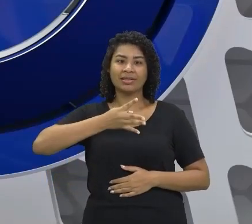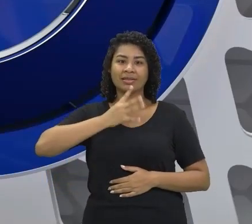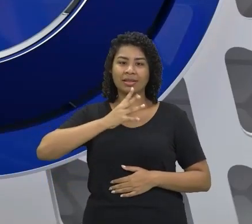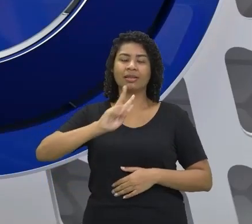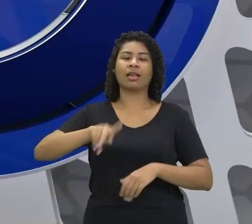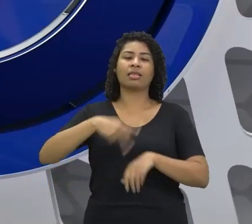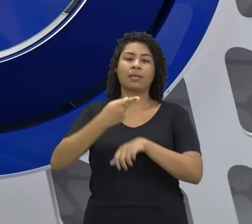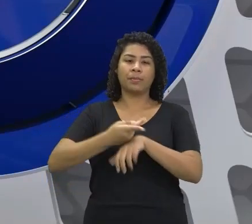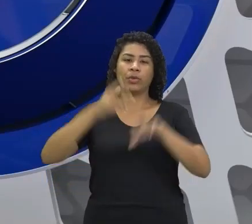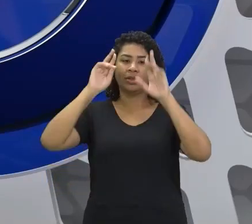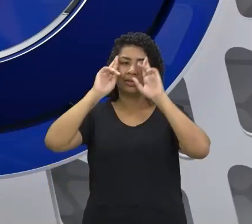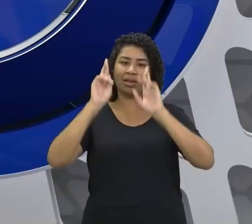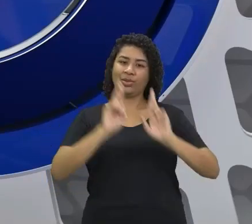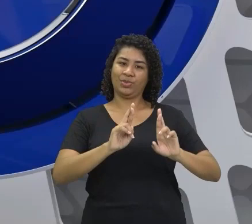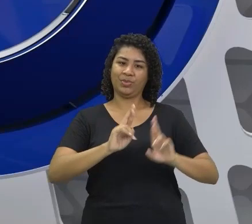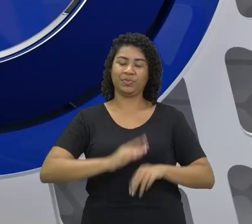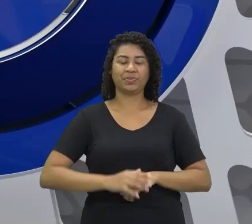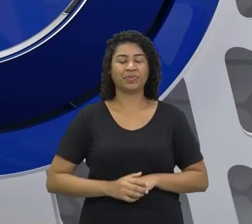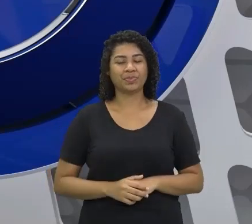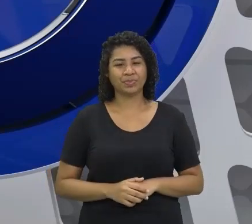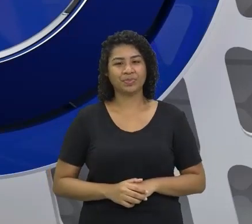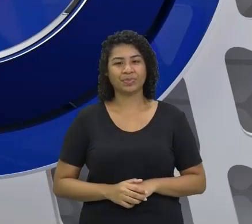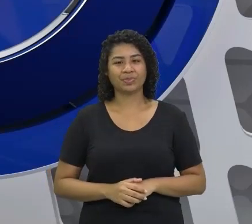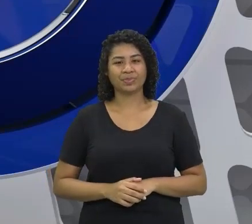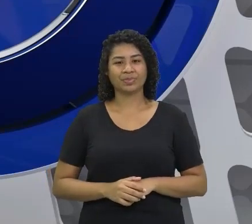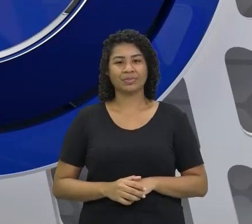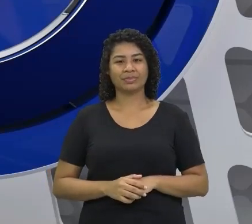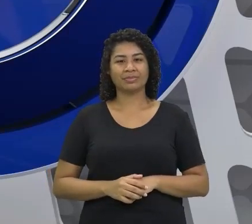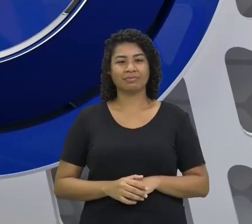respeitarmos, tá? Então,